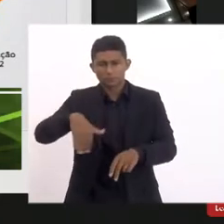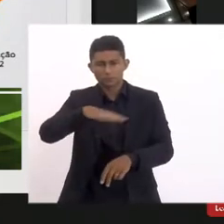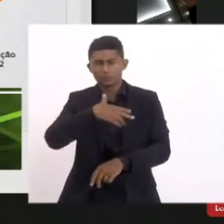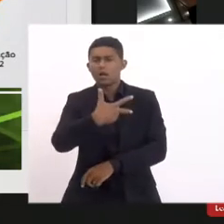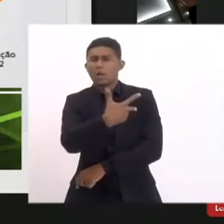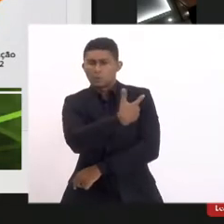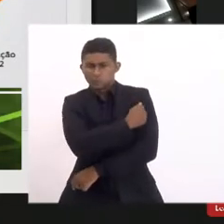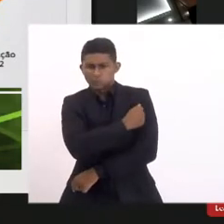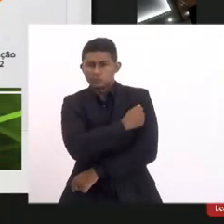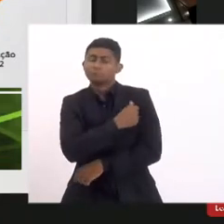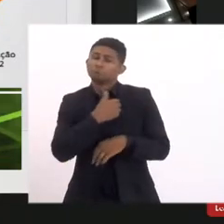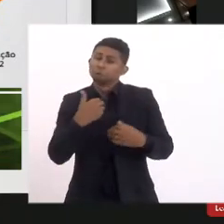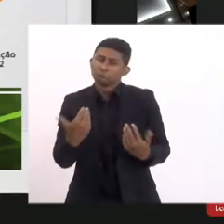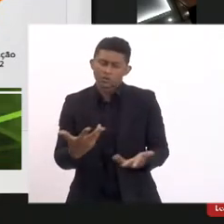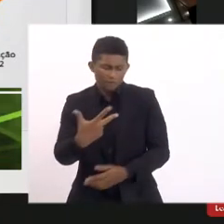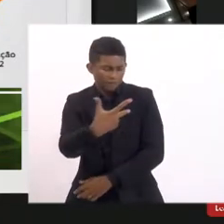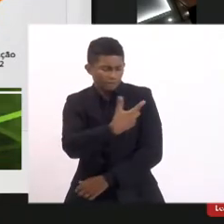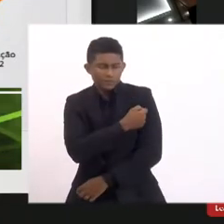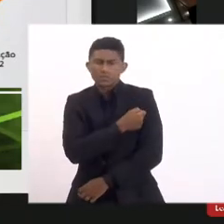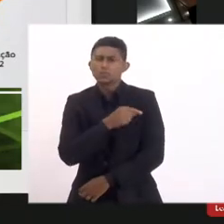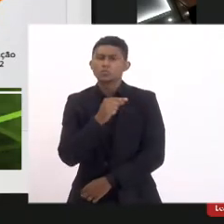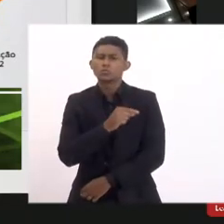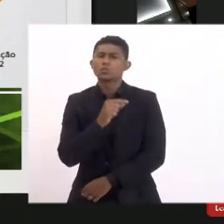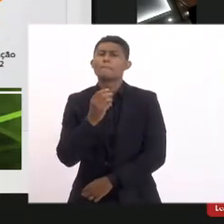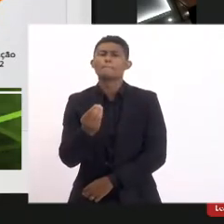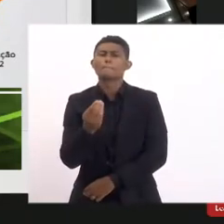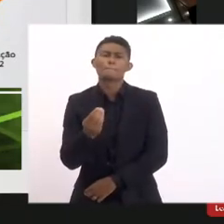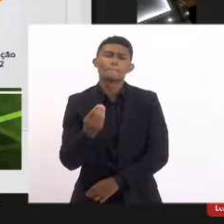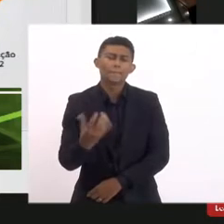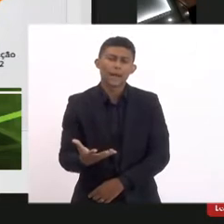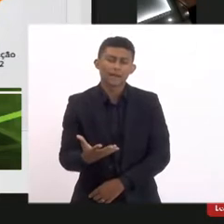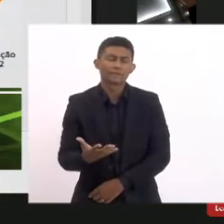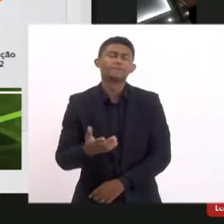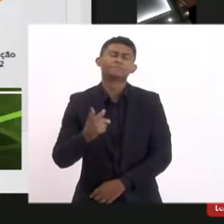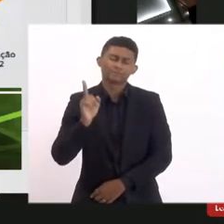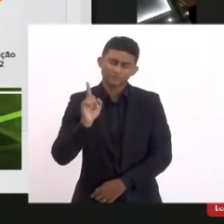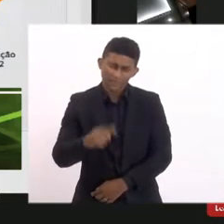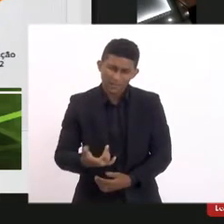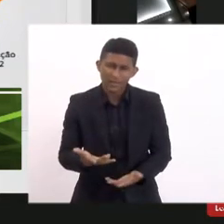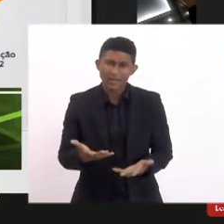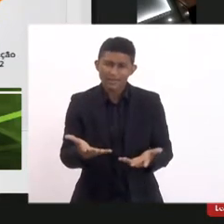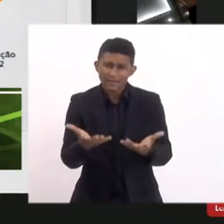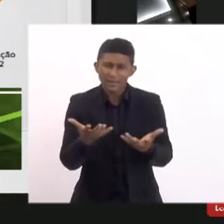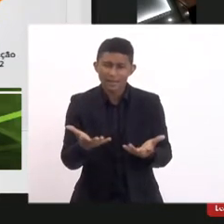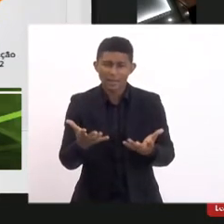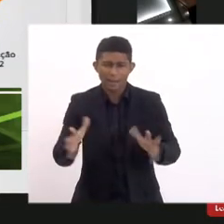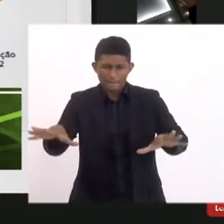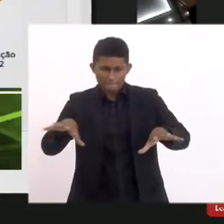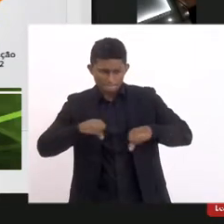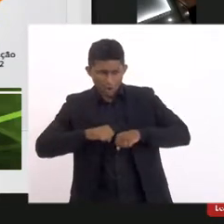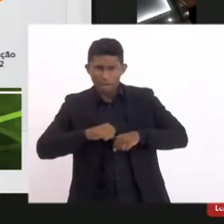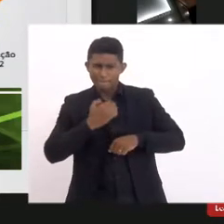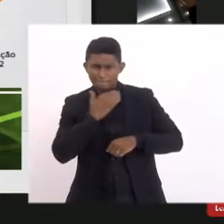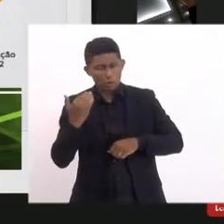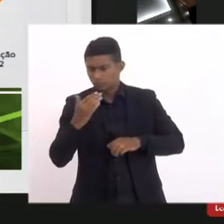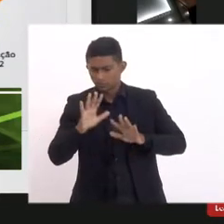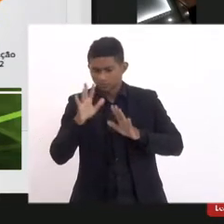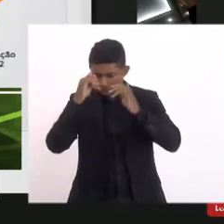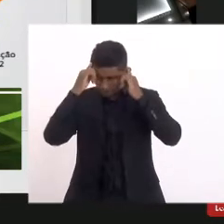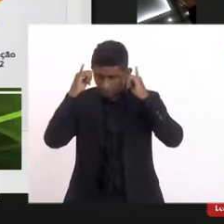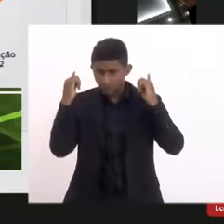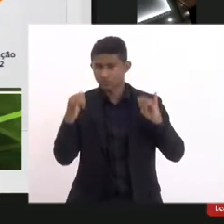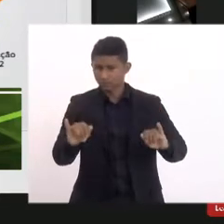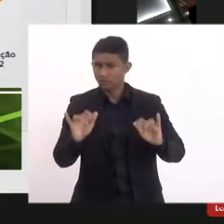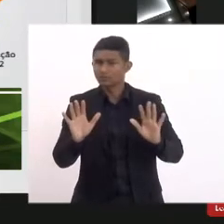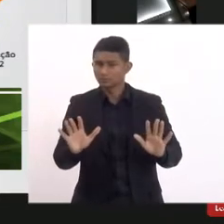elas são planejadas para evitar, né, prioritariamente casos graves e óbitos, não necessariamente para